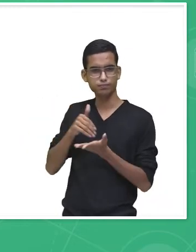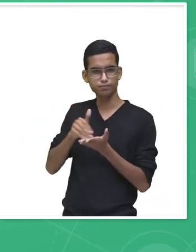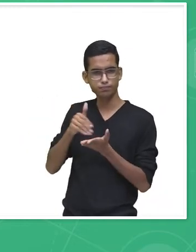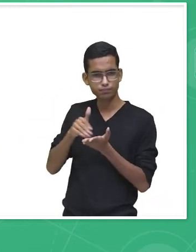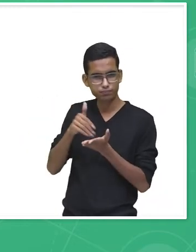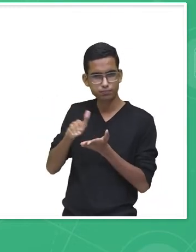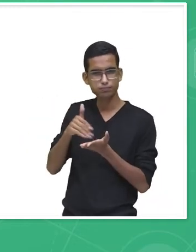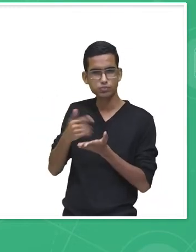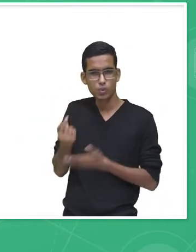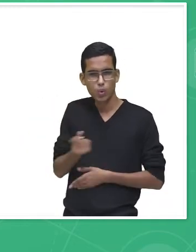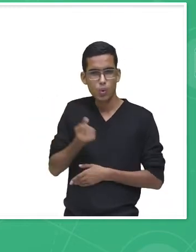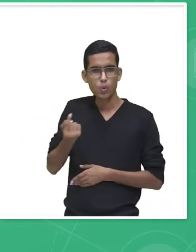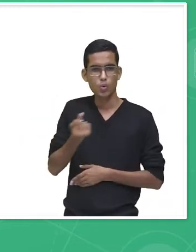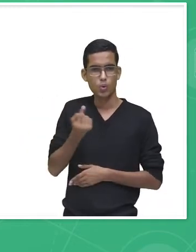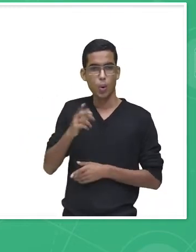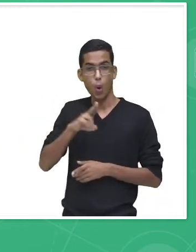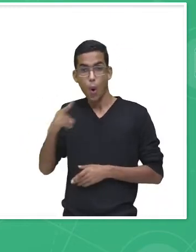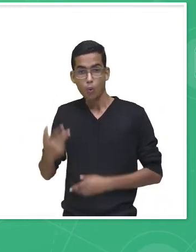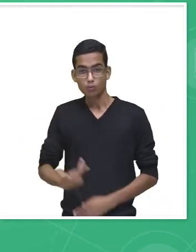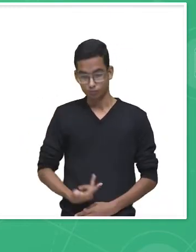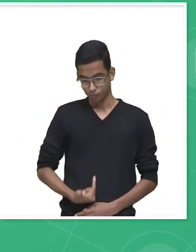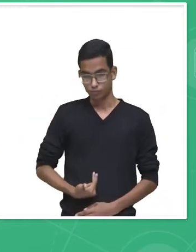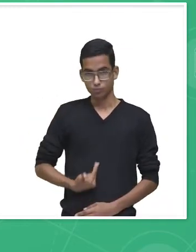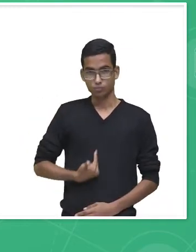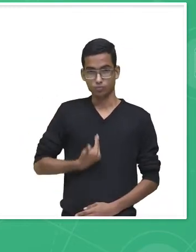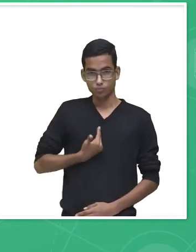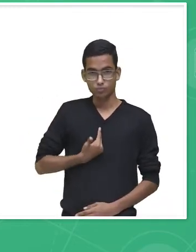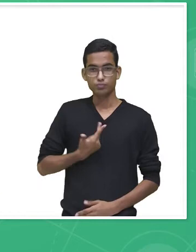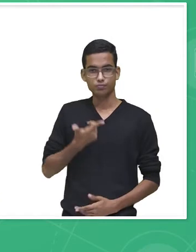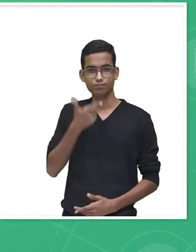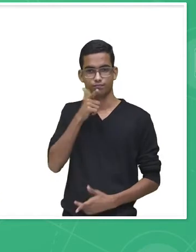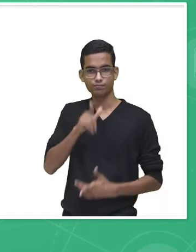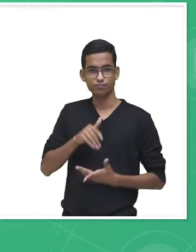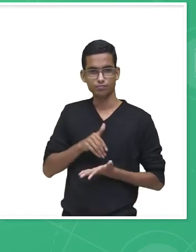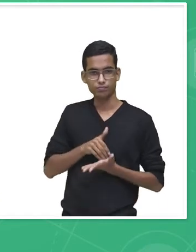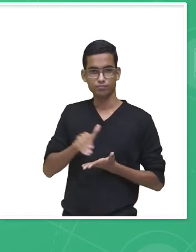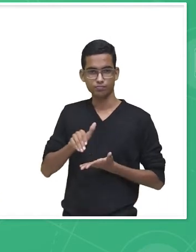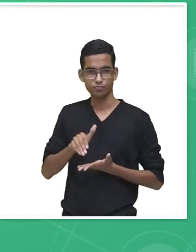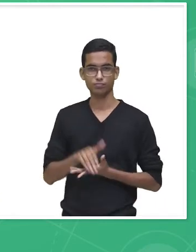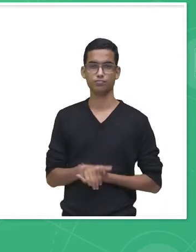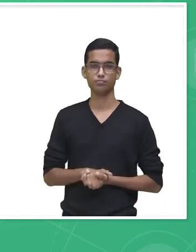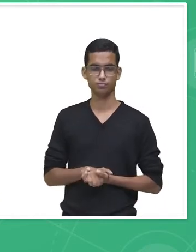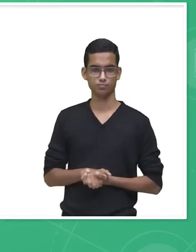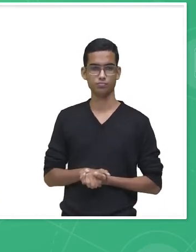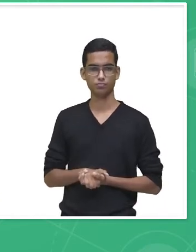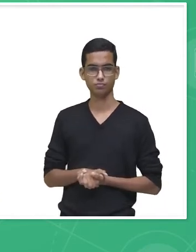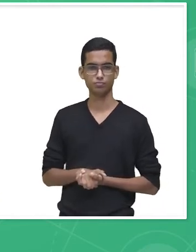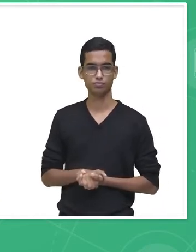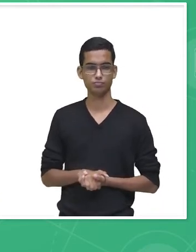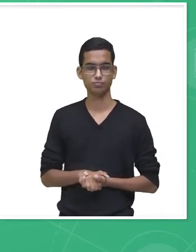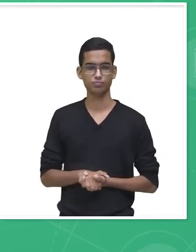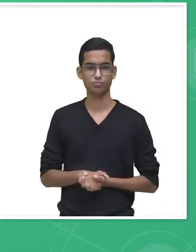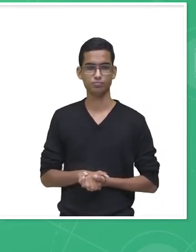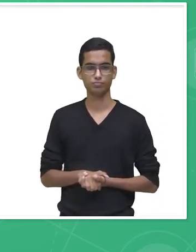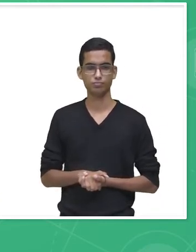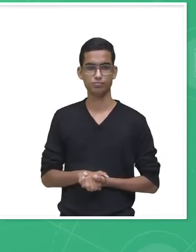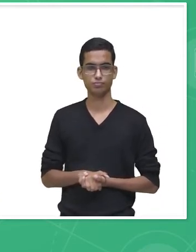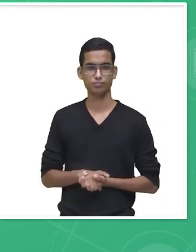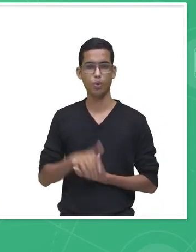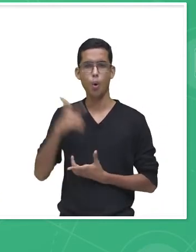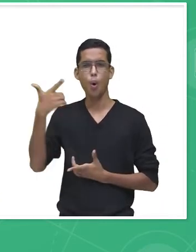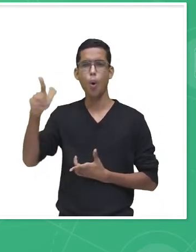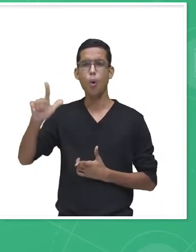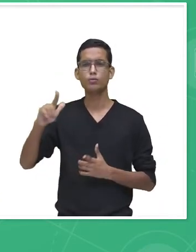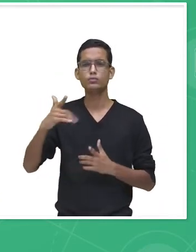ou retirados ainda cirurgicamente tá então esse é o tratamento para os cálculos renais e